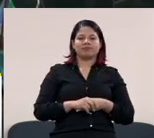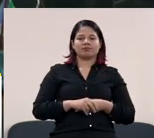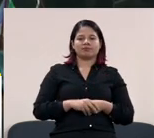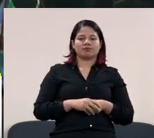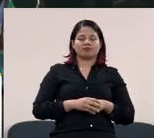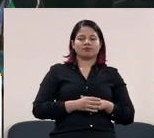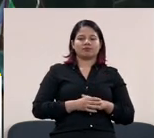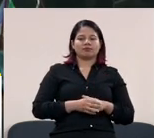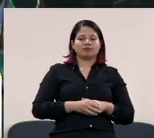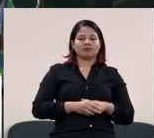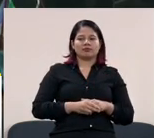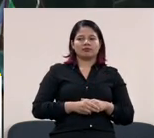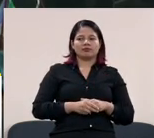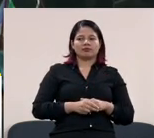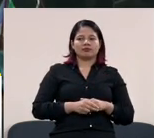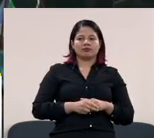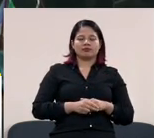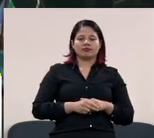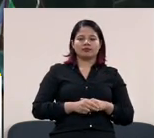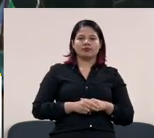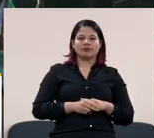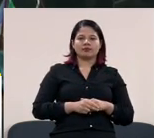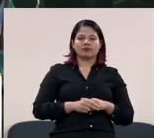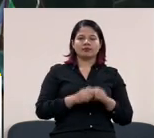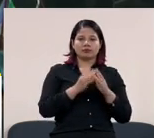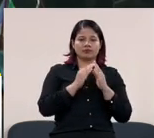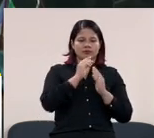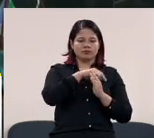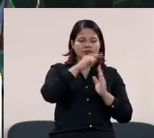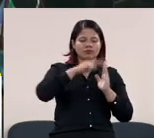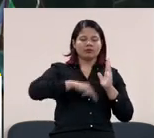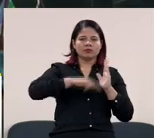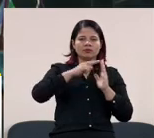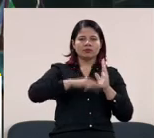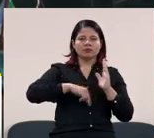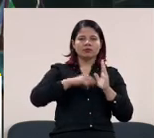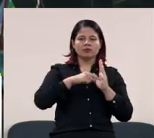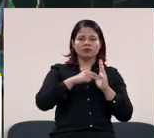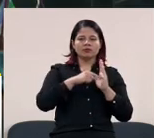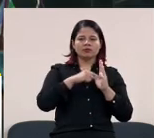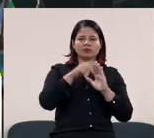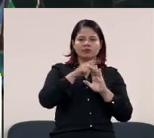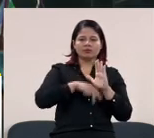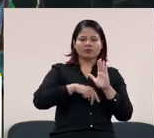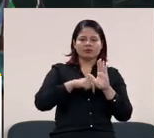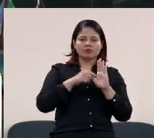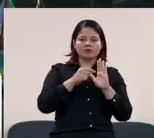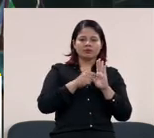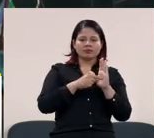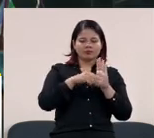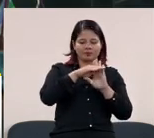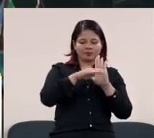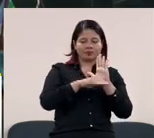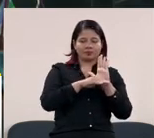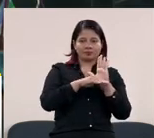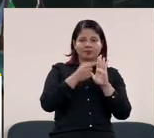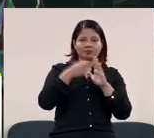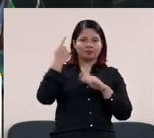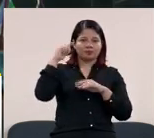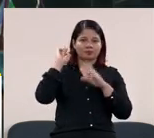trabalhos. Peço a Vossa Excelência que faça a leitura e aprovação da ata da sessão anterior.